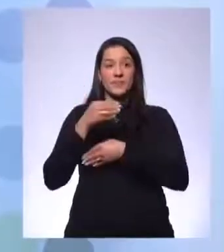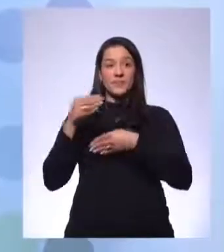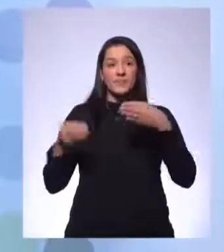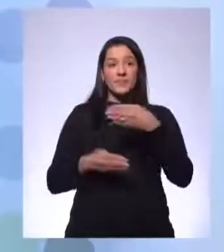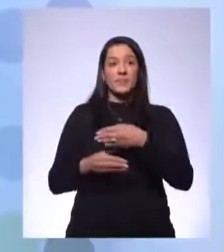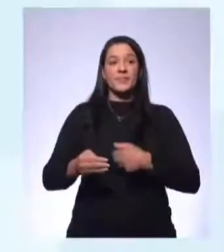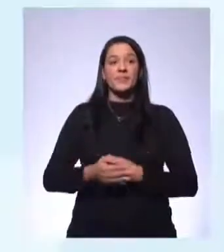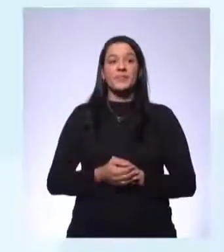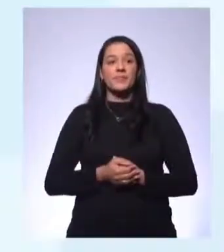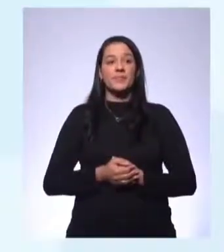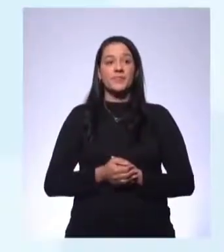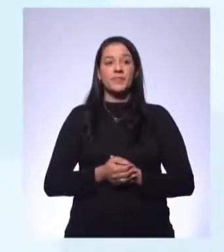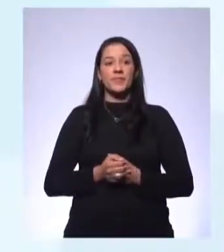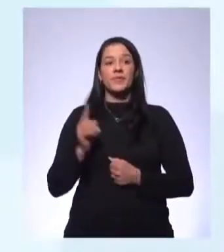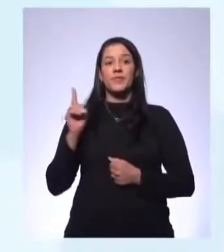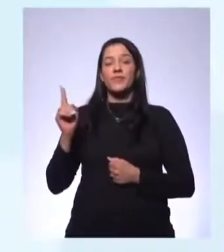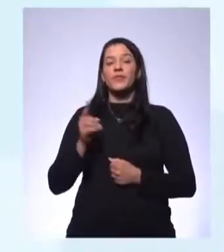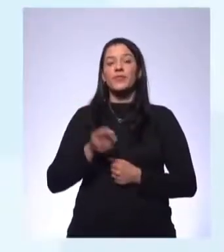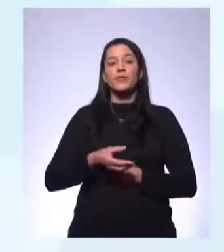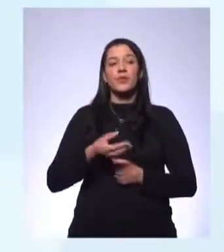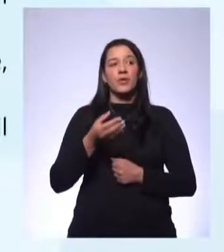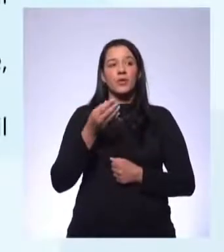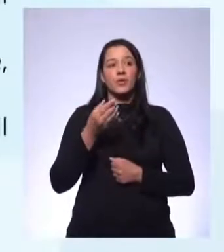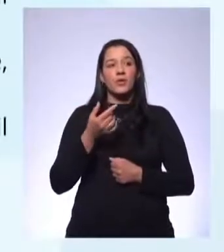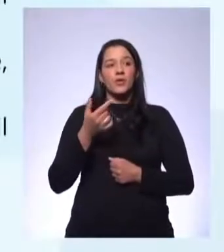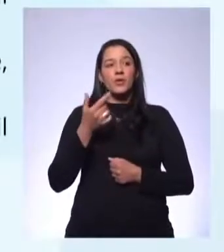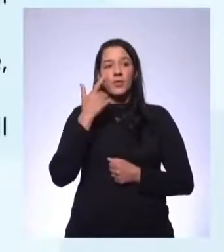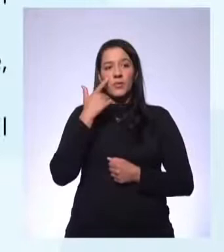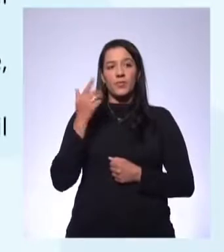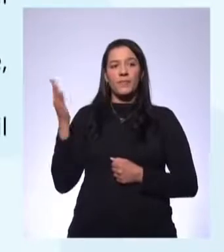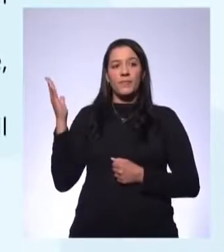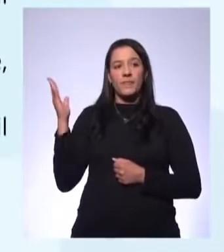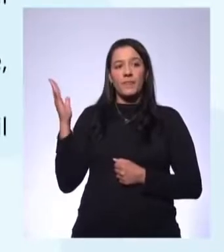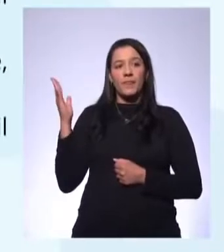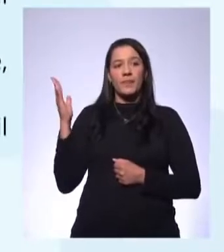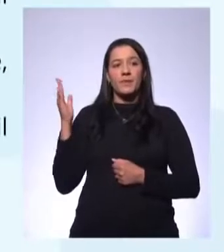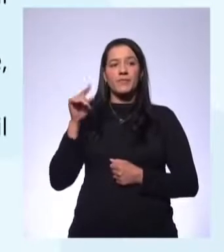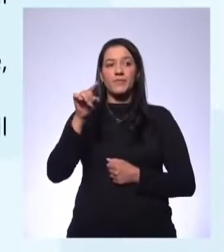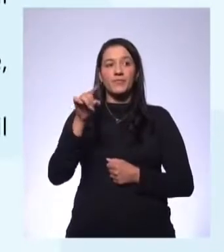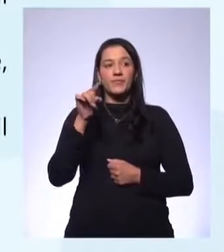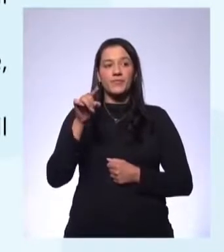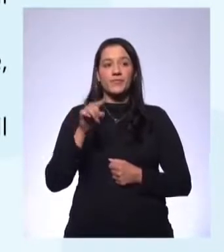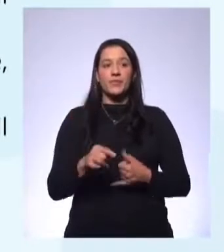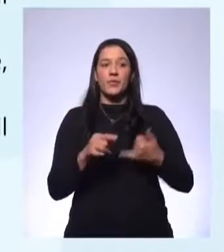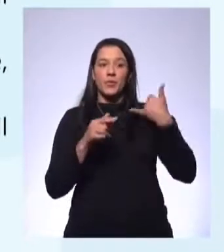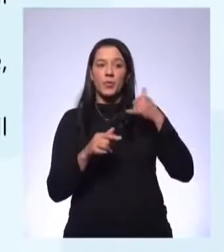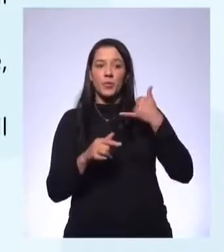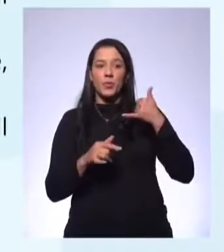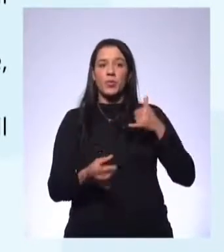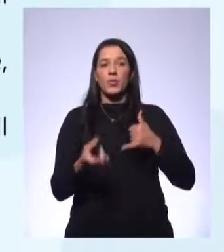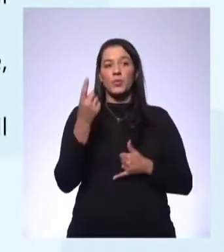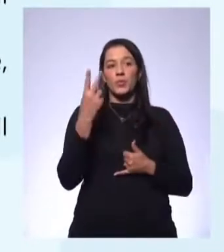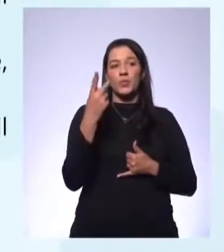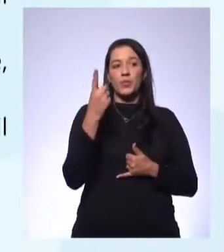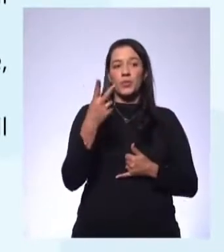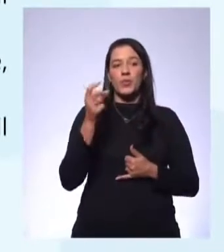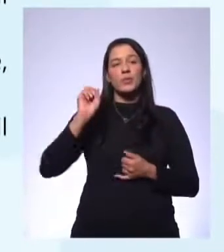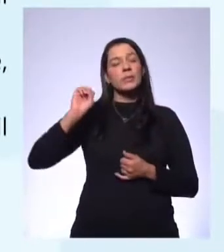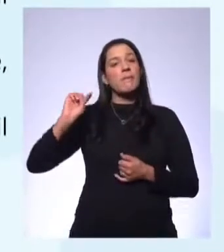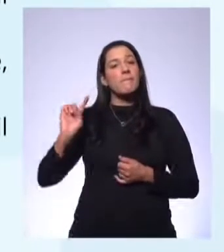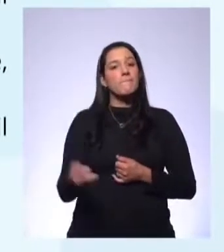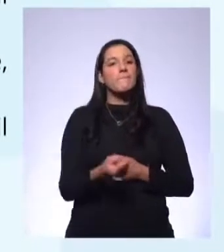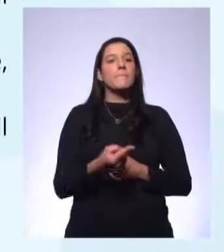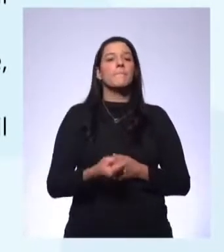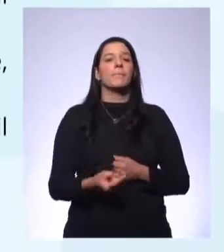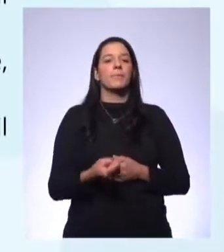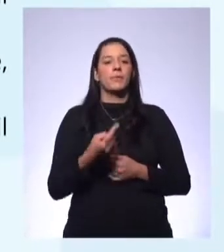aí. Olha, você consome, pode ir para a próxima, isso. Para um smartphone você consome 12 mil litros de água.